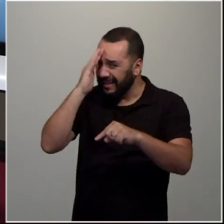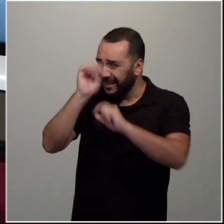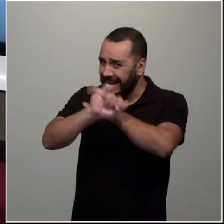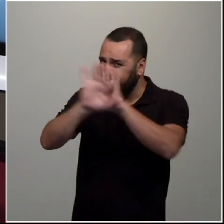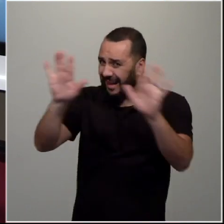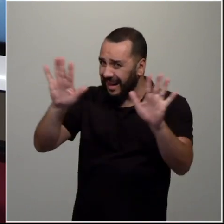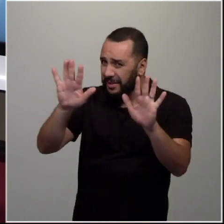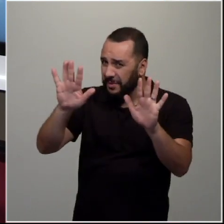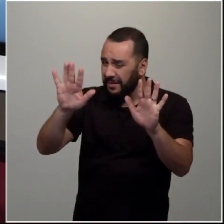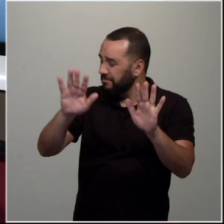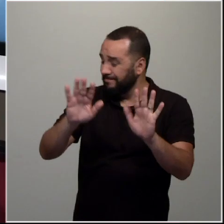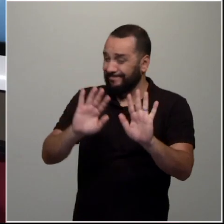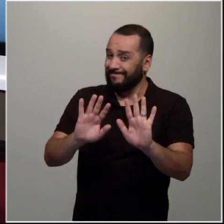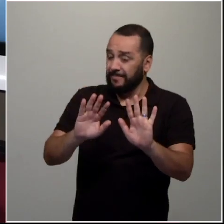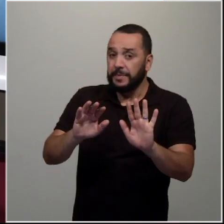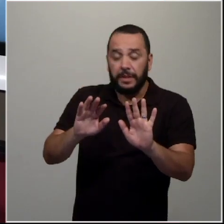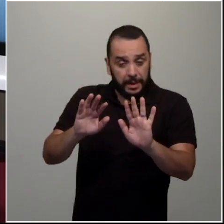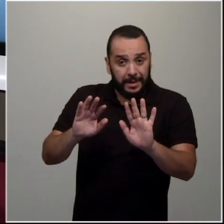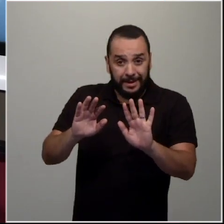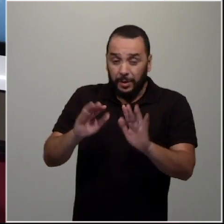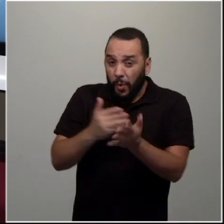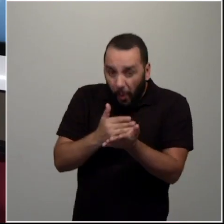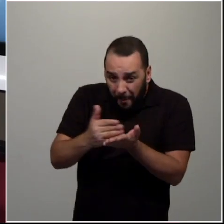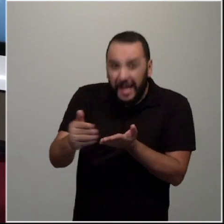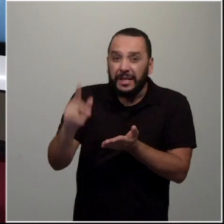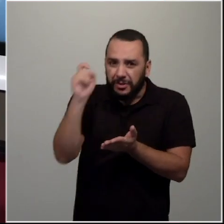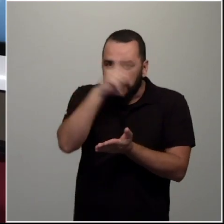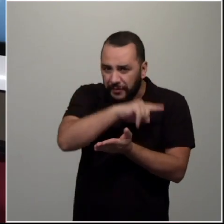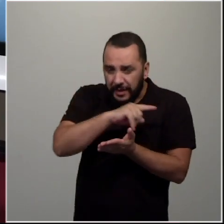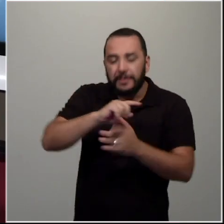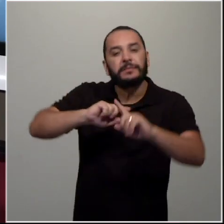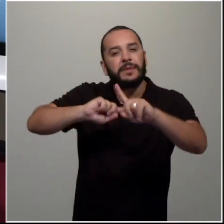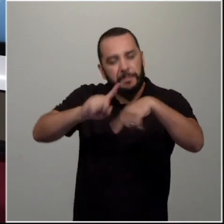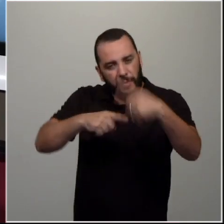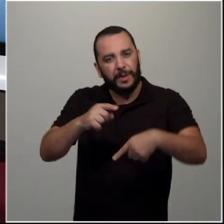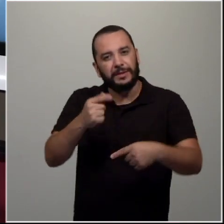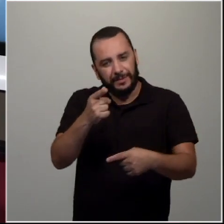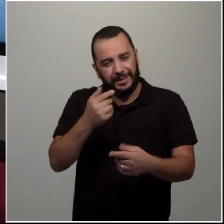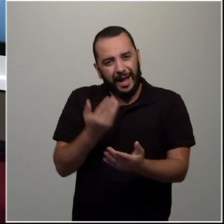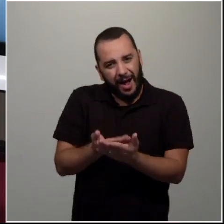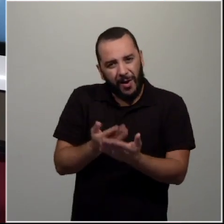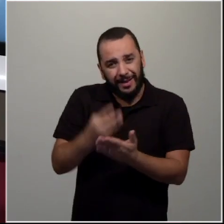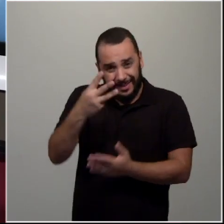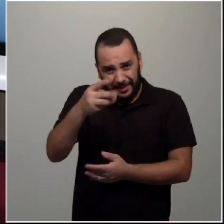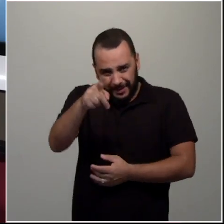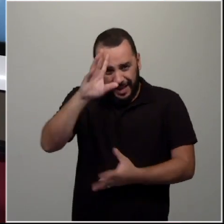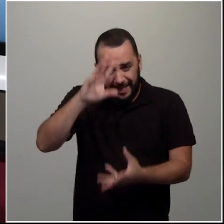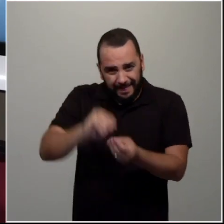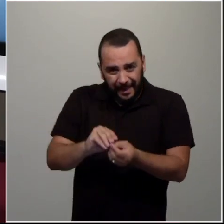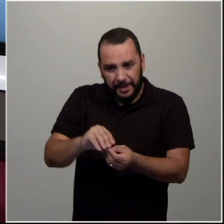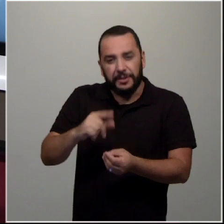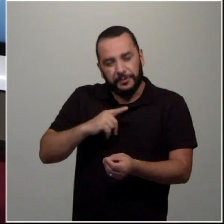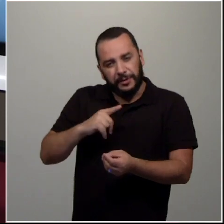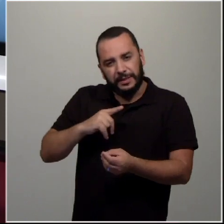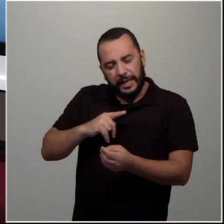logo no início mas quando você entende o método é que eu expliquei na a3 que o método geologia você consegue ter essa perspectiva de